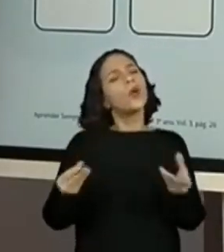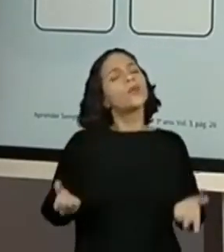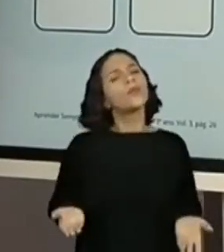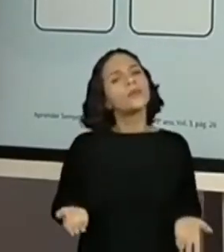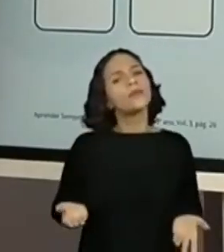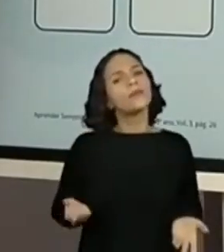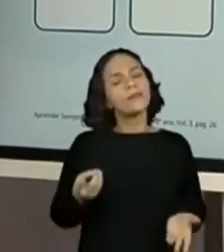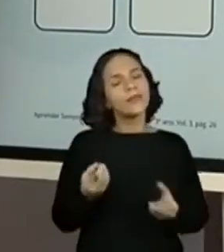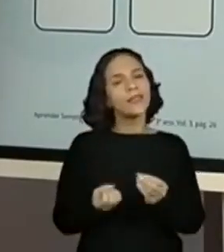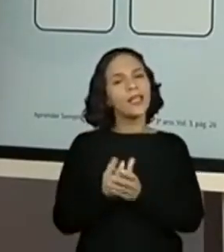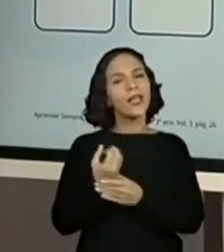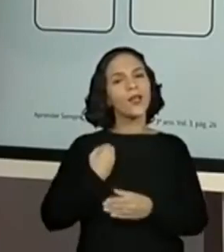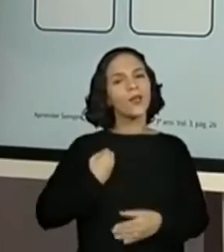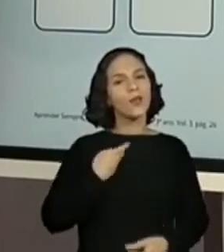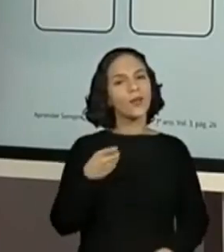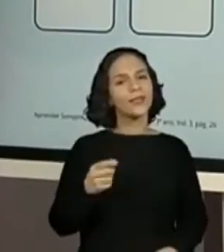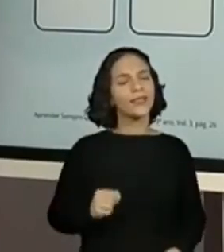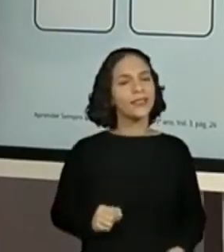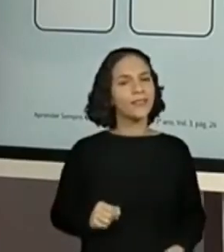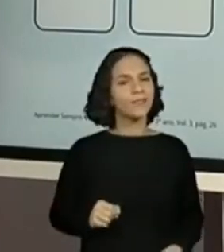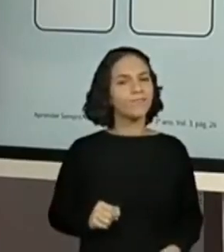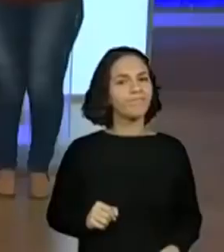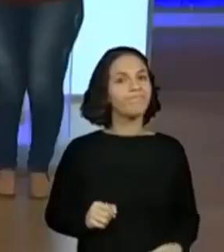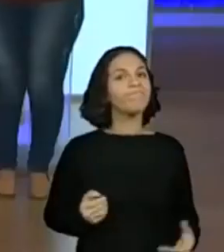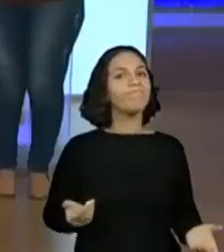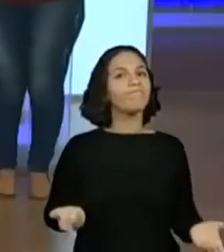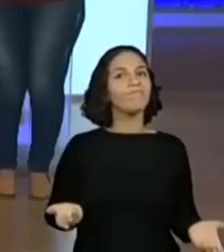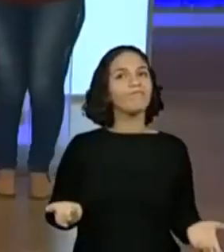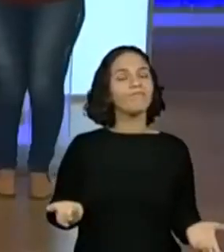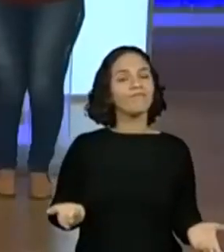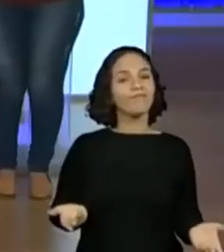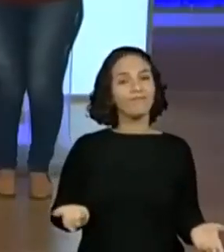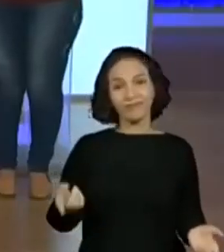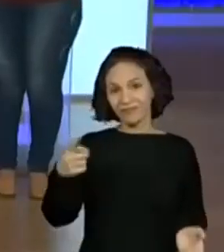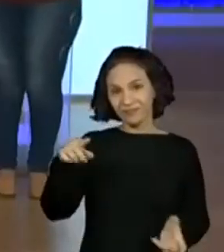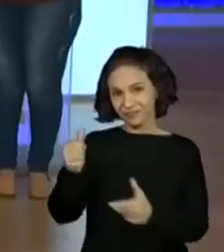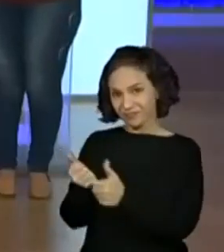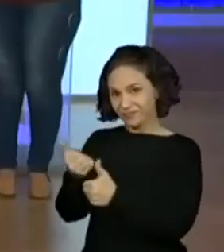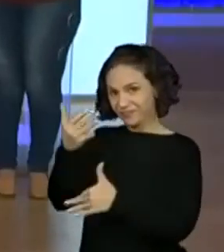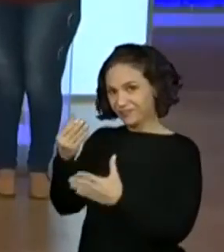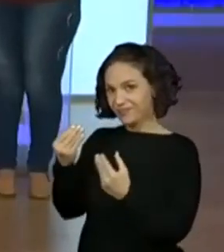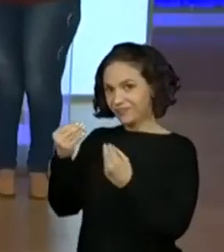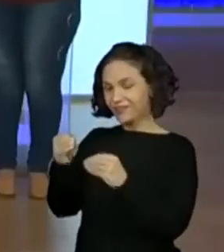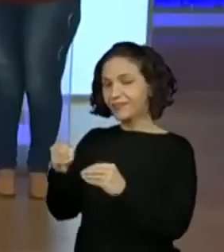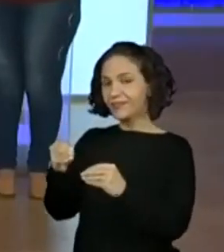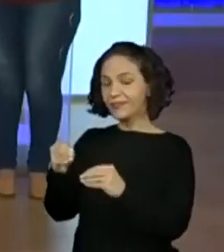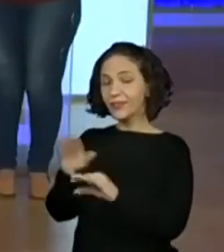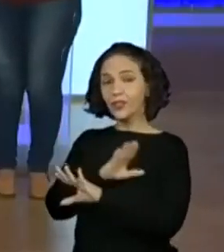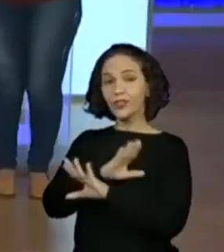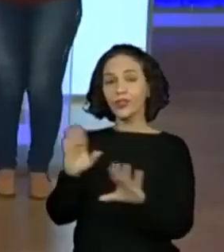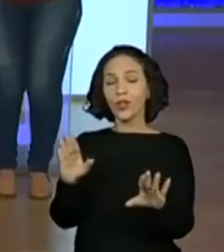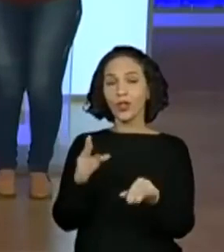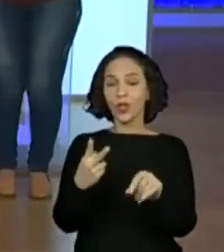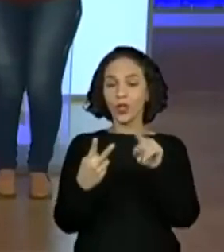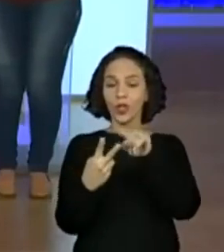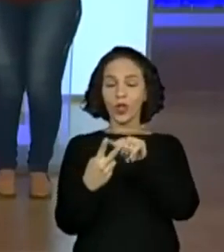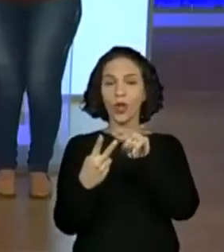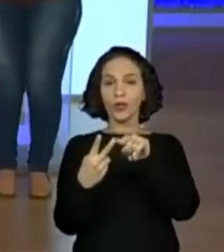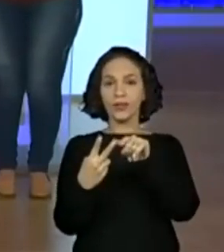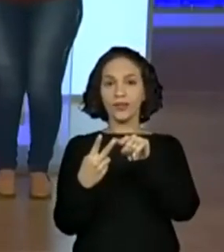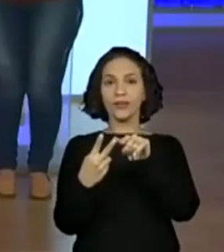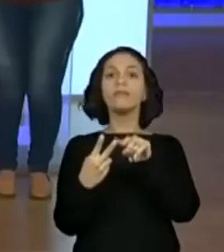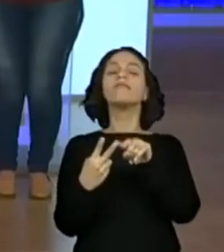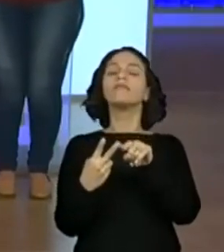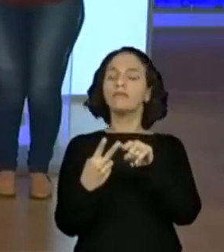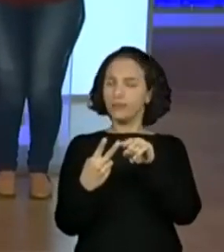número 55? Tá bom? Já estão falando que para escrever 55 vão utilizar apenas dois algarismos. Muito